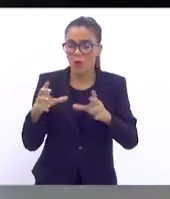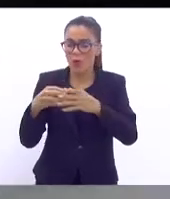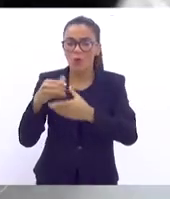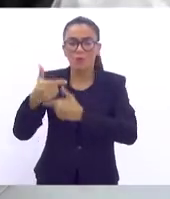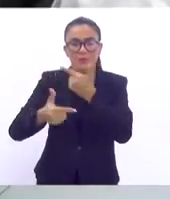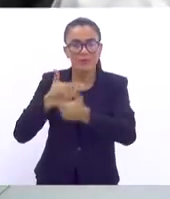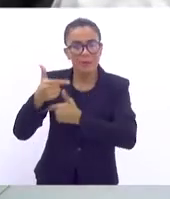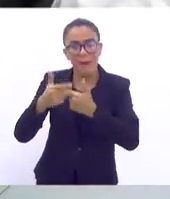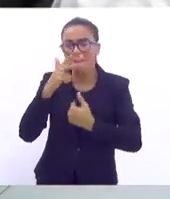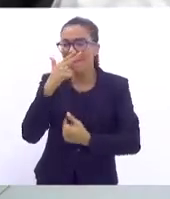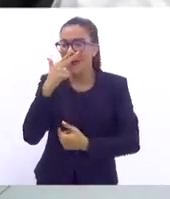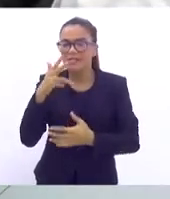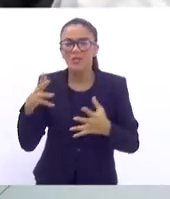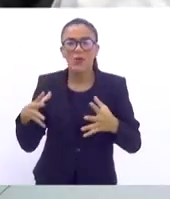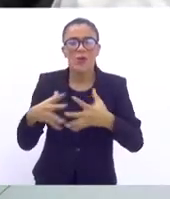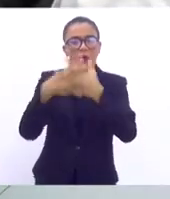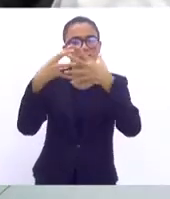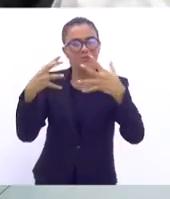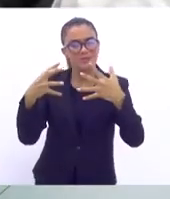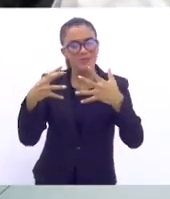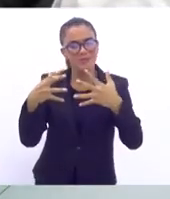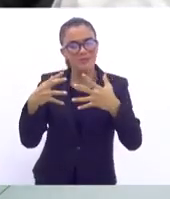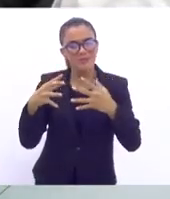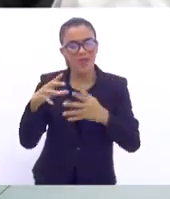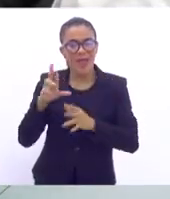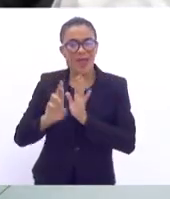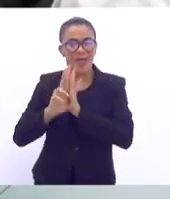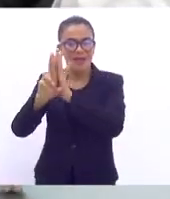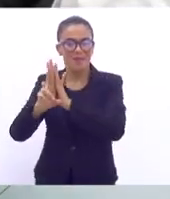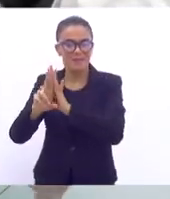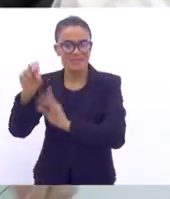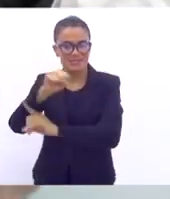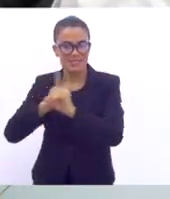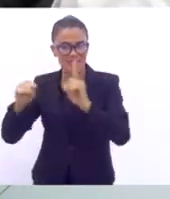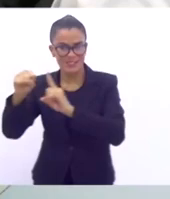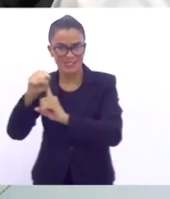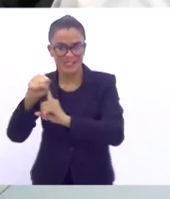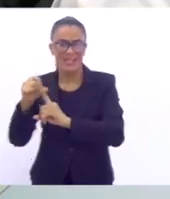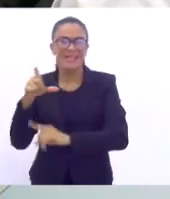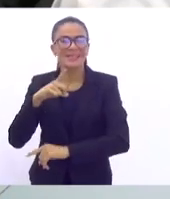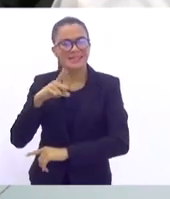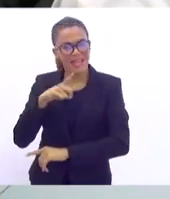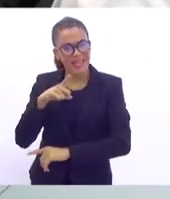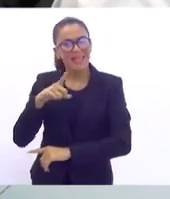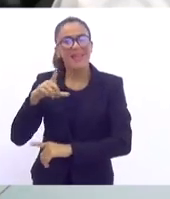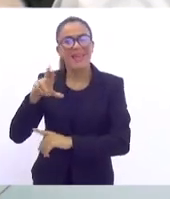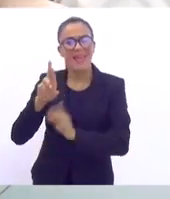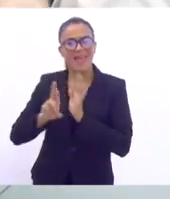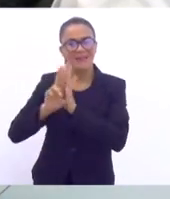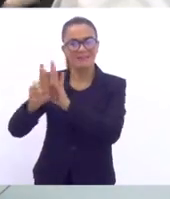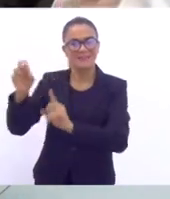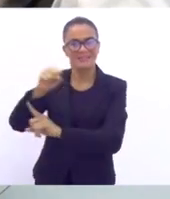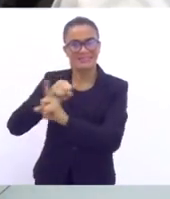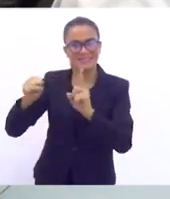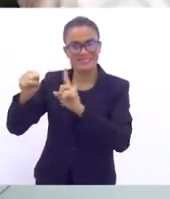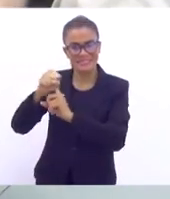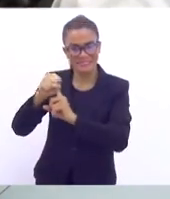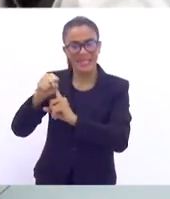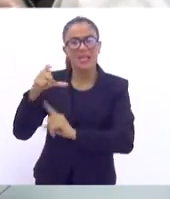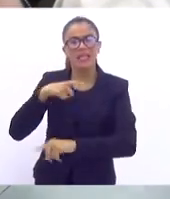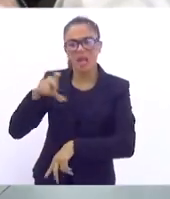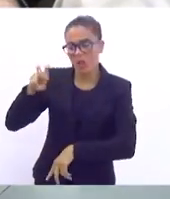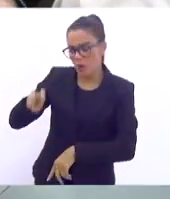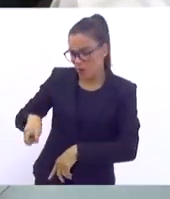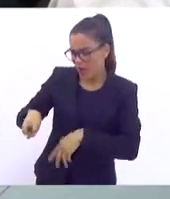da sociedade civil com Parlamento nas frente é comum você ter entidades da sociedade civil que tem uma espécie de assento